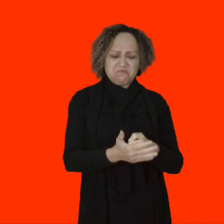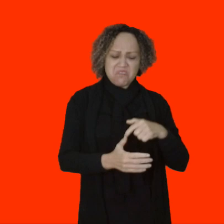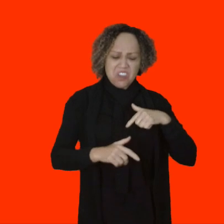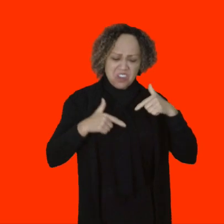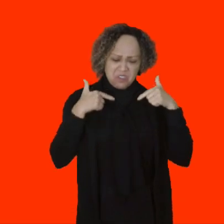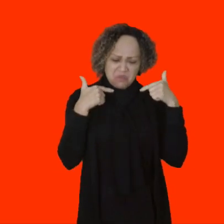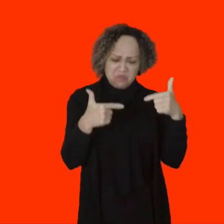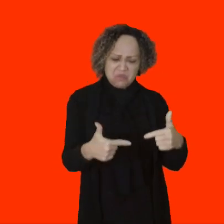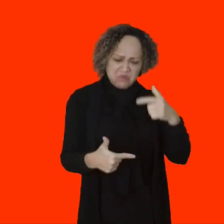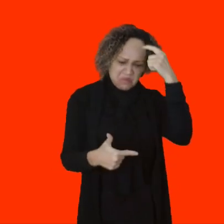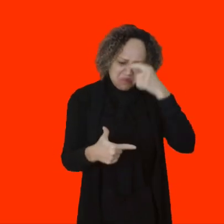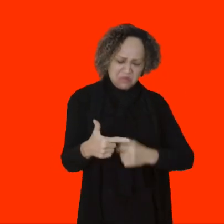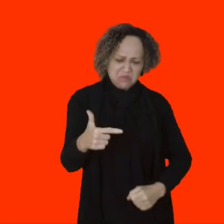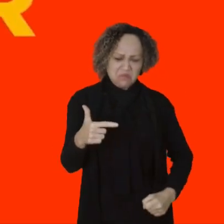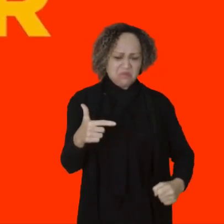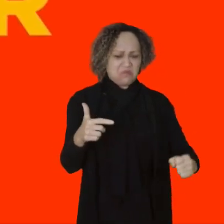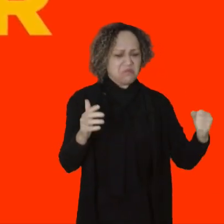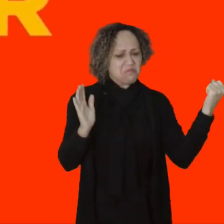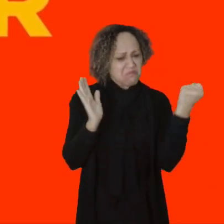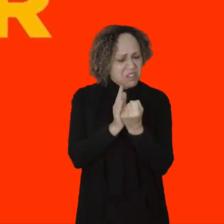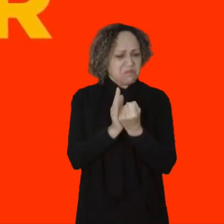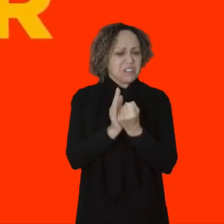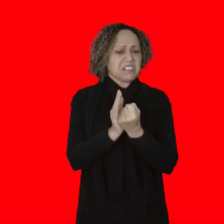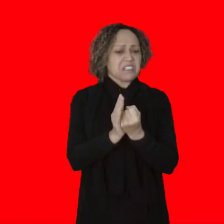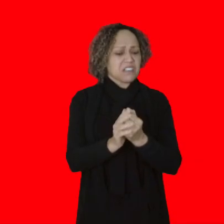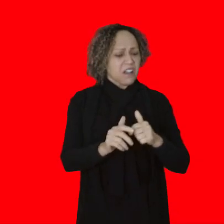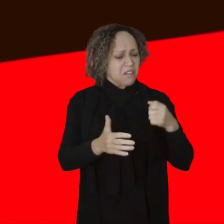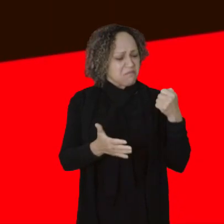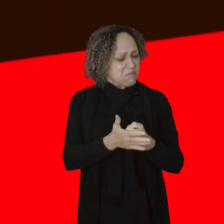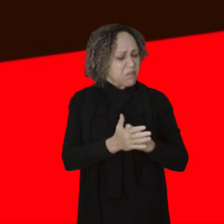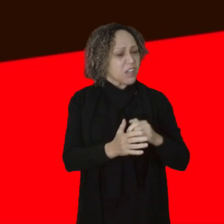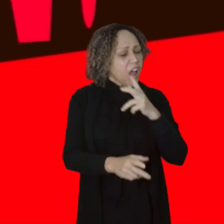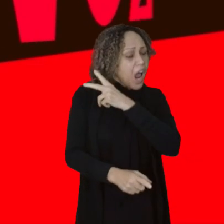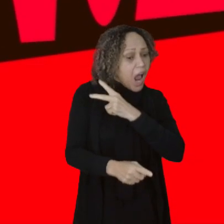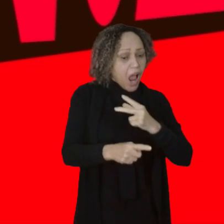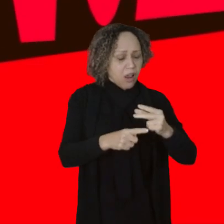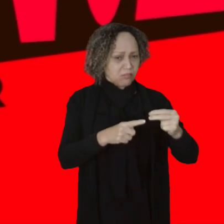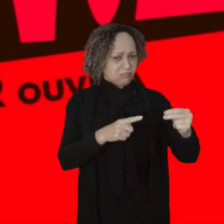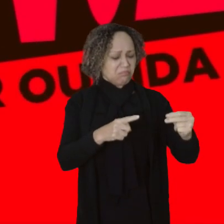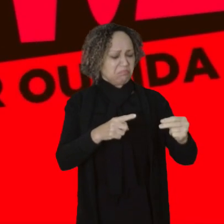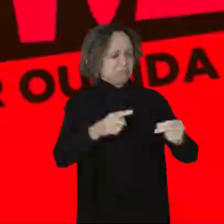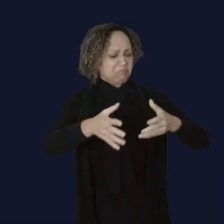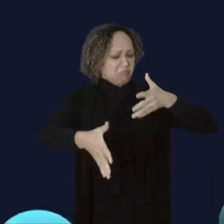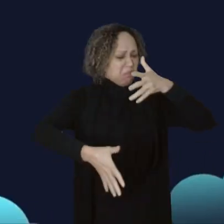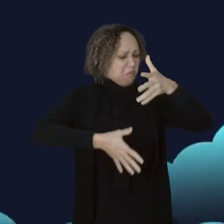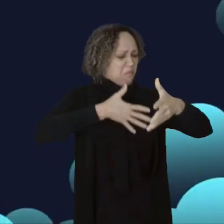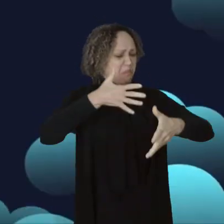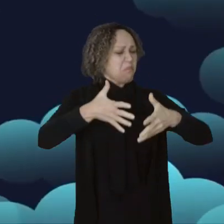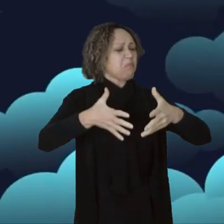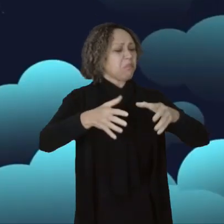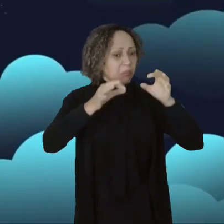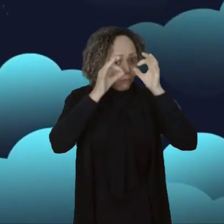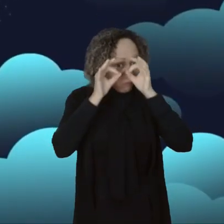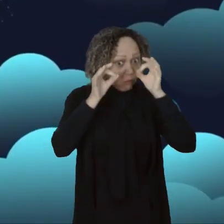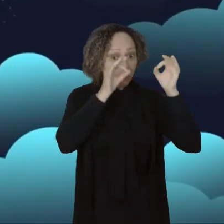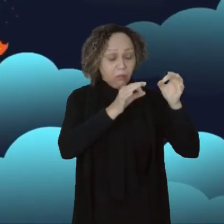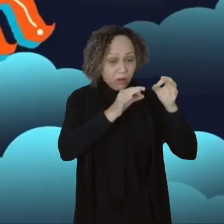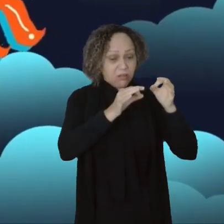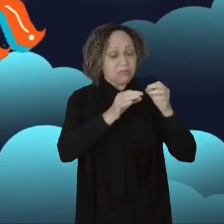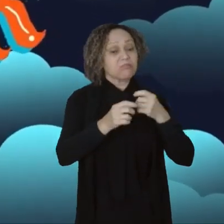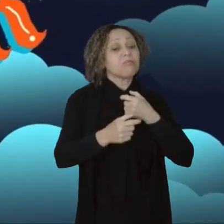sina, batalhando pra vencer. Tenho voz pra ser ouvida,